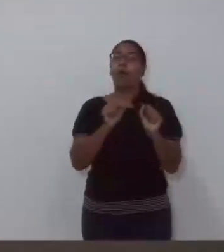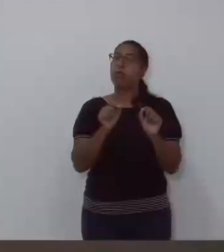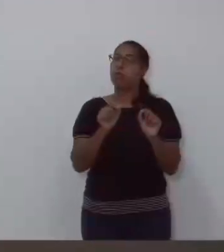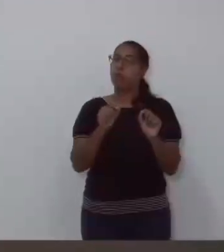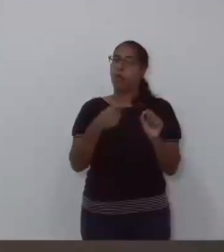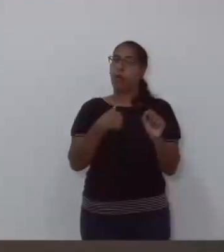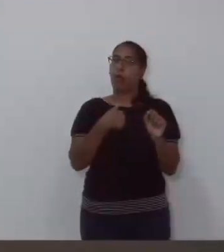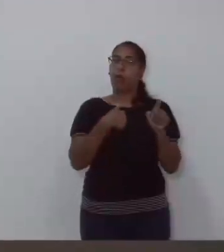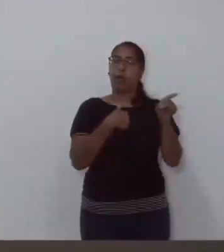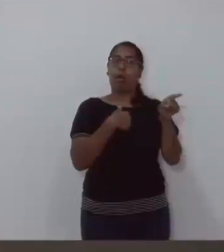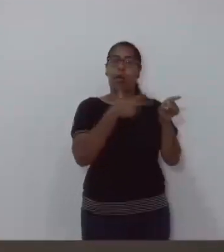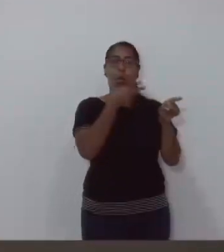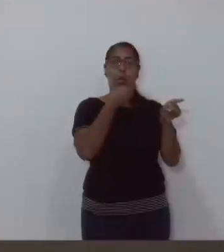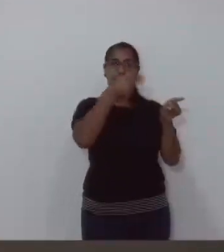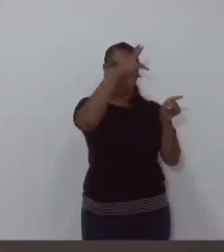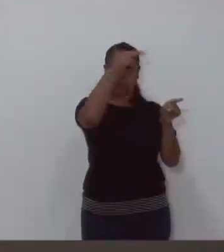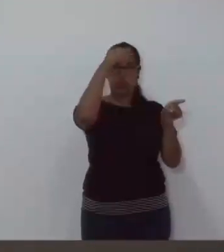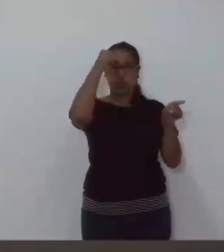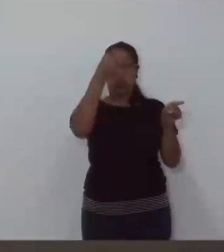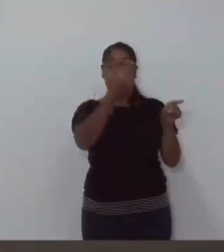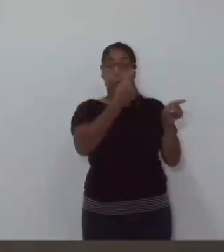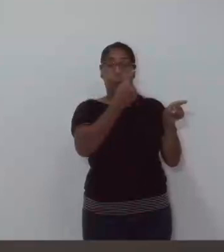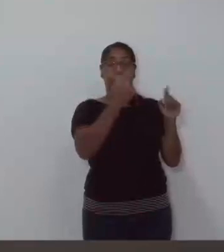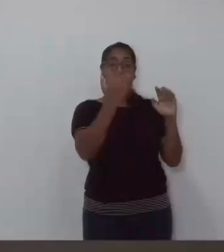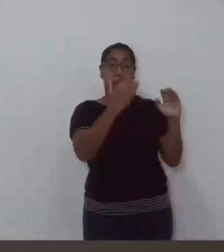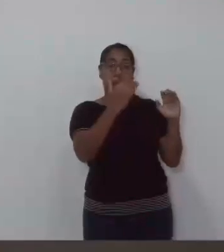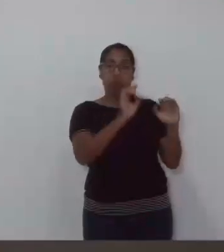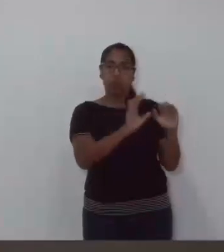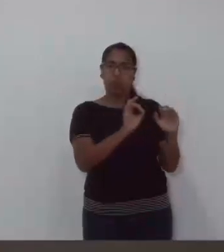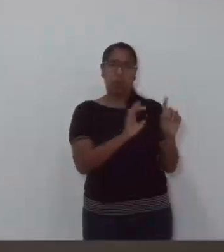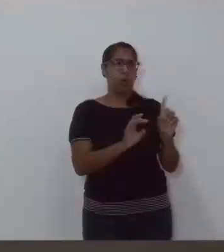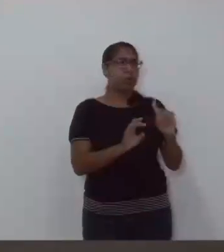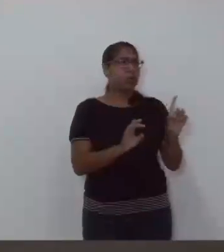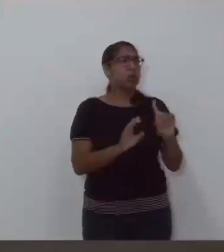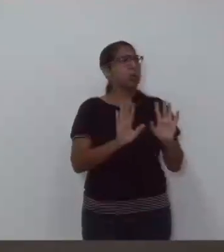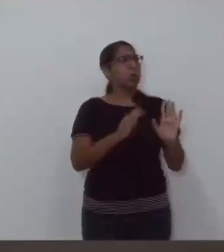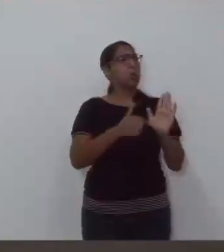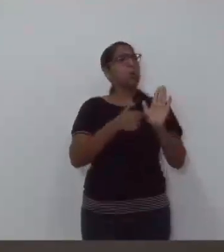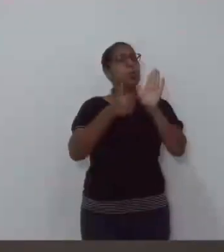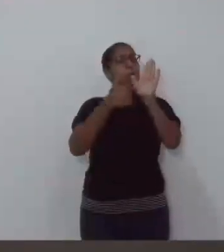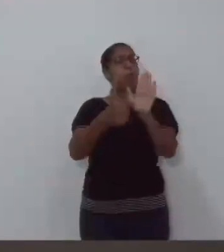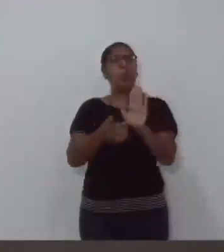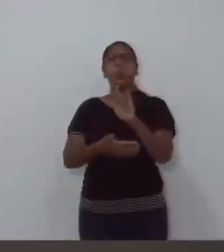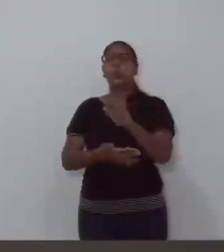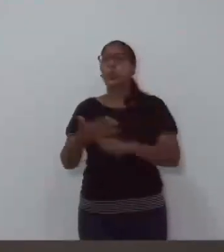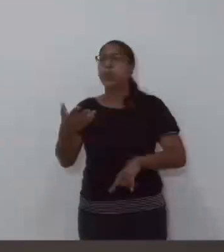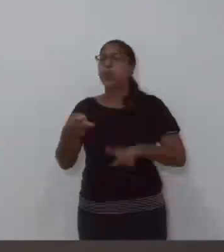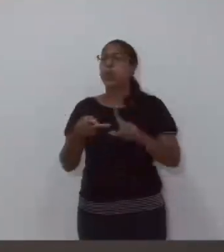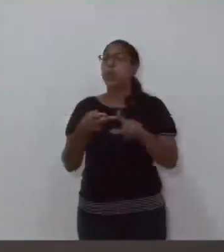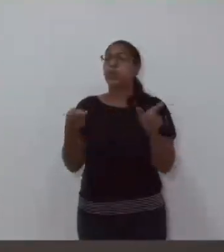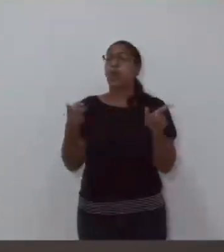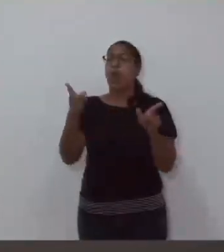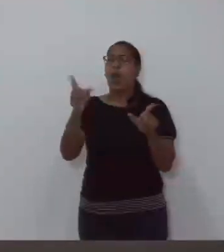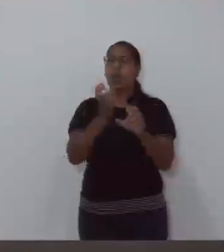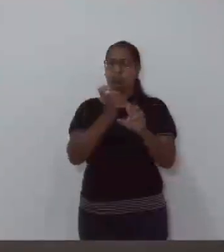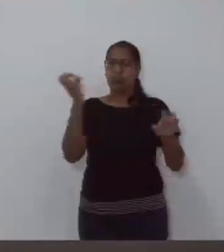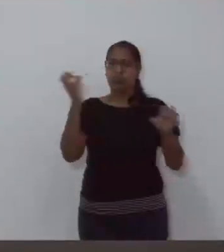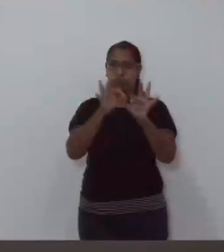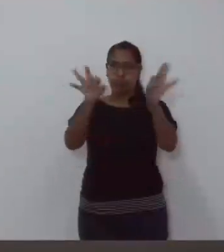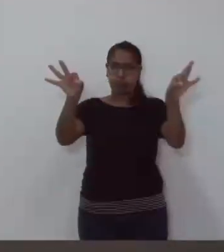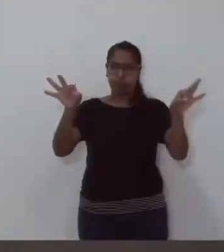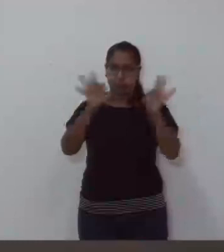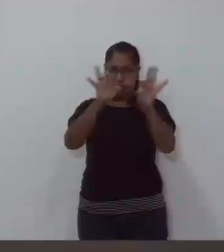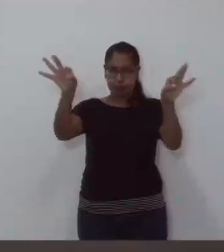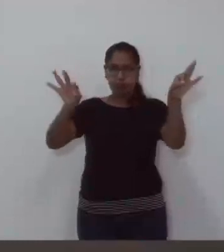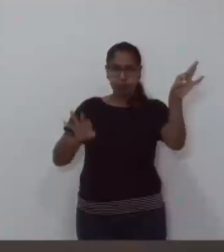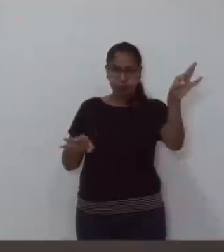eu mostro e fui atrás de documento, fui atrás de planta, fui atrás de tudo que vocês imaginarem, de tudo.